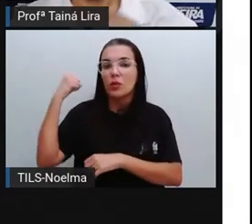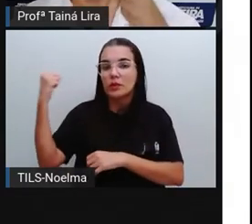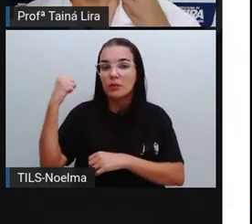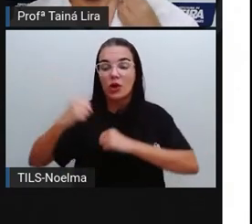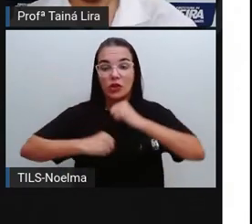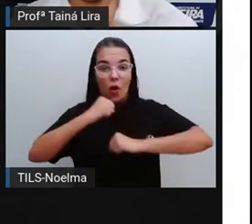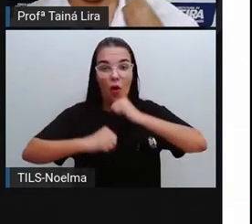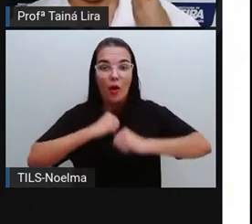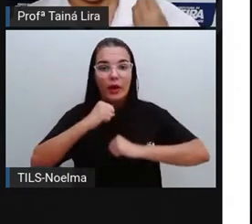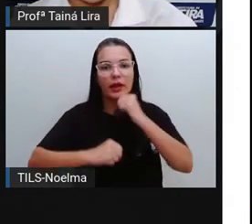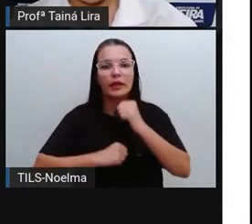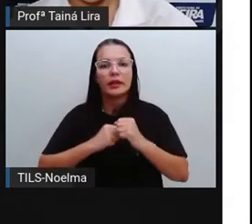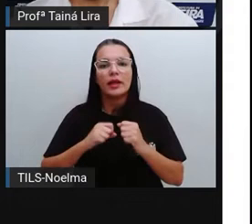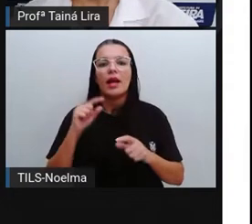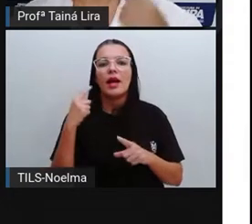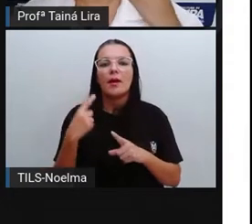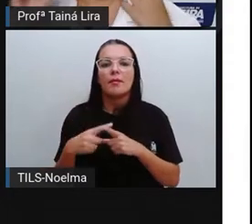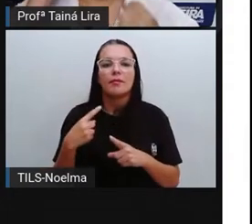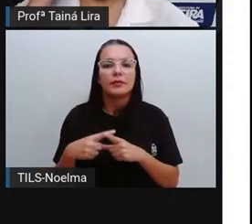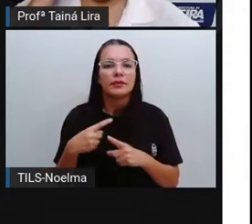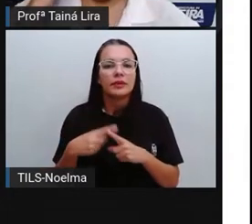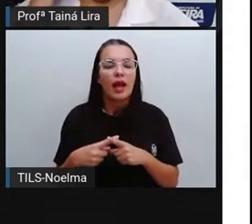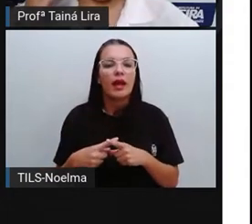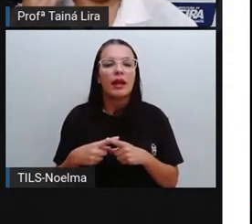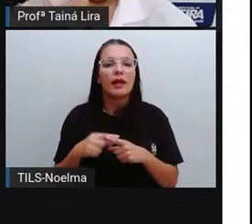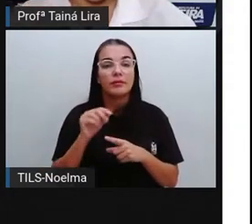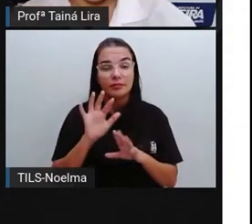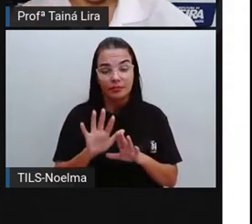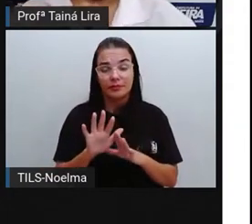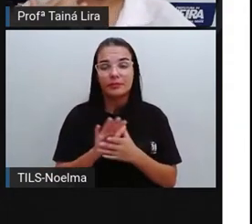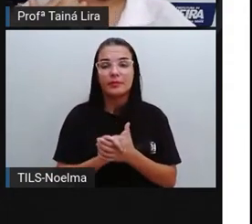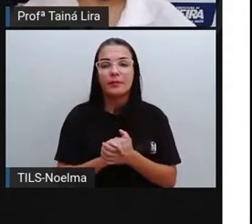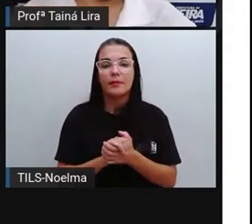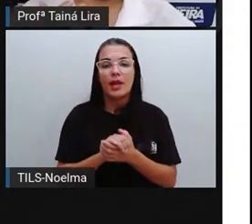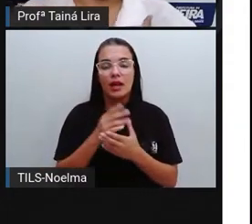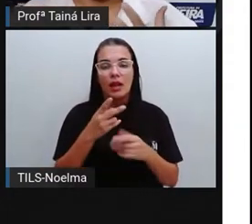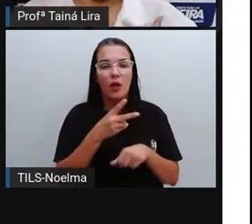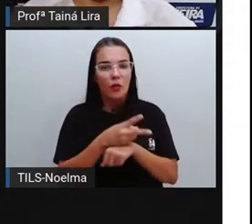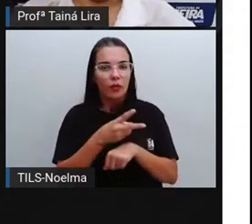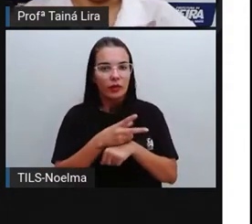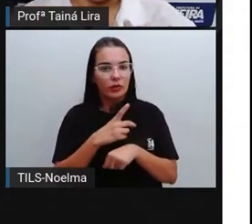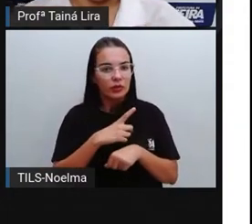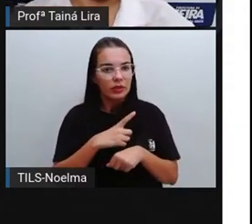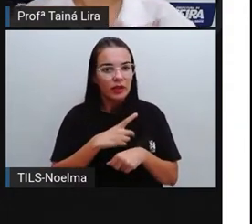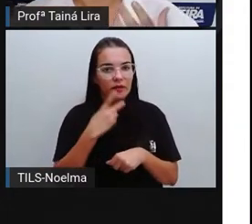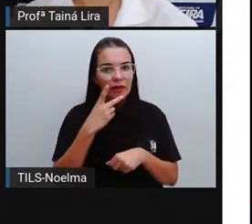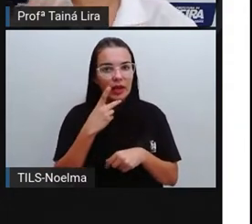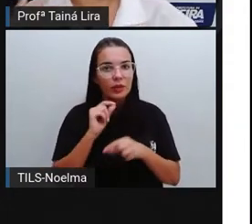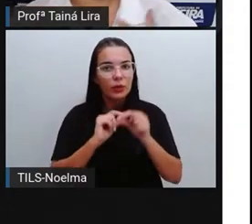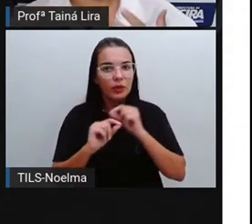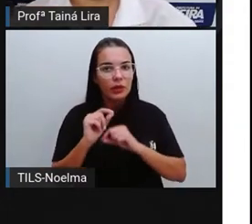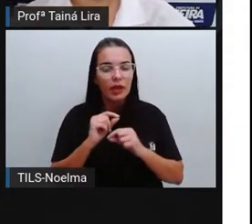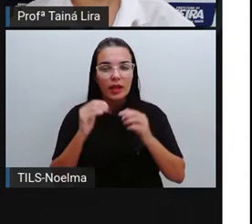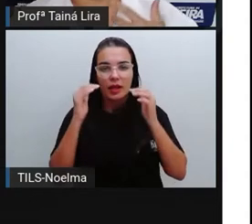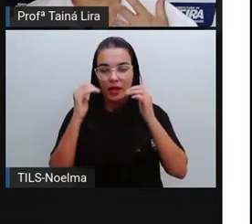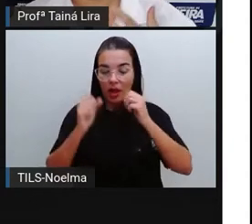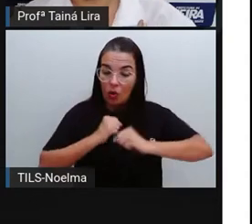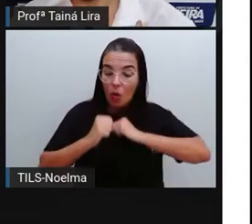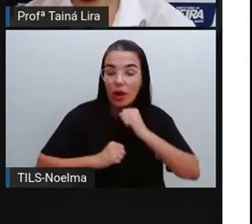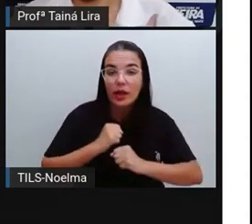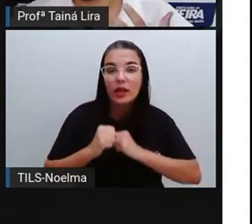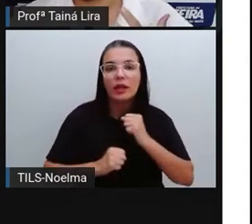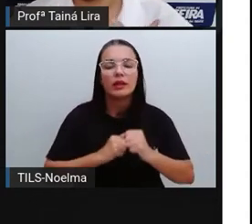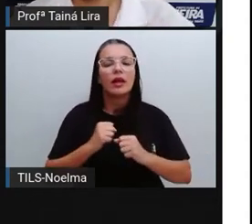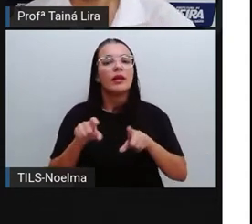esporte, que é a corrida. É claro que aqui, nesse vídeo, ele vem falando muito aí da questão da corrida, né? Ele usa